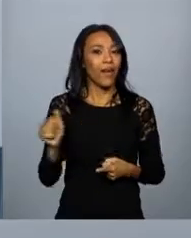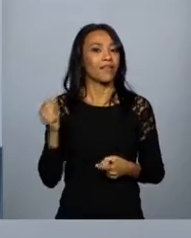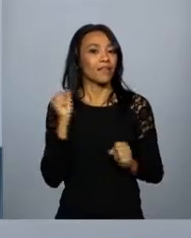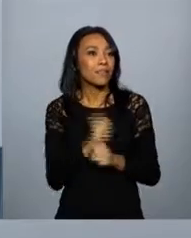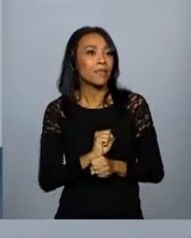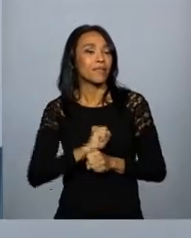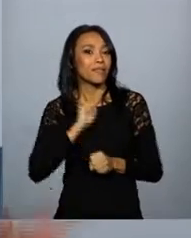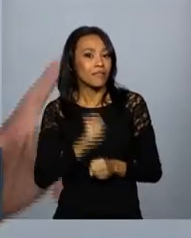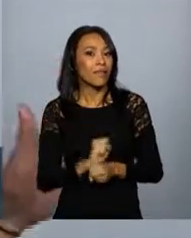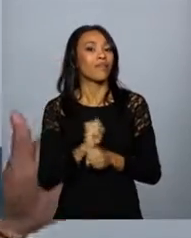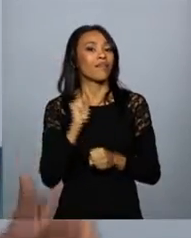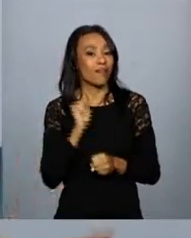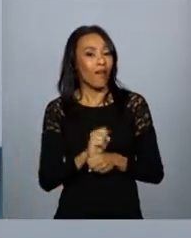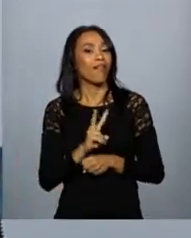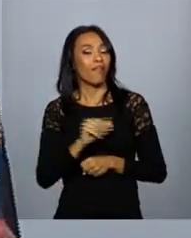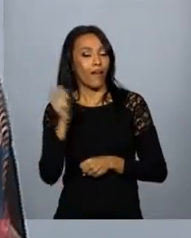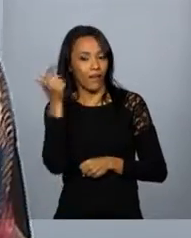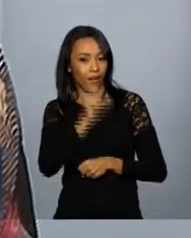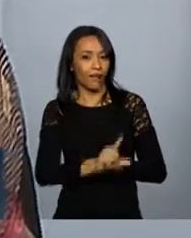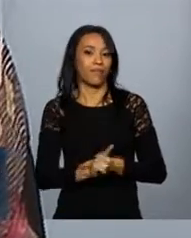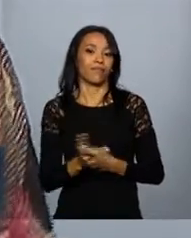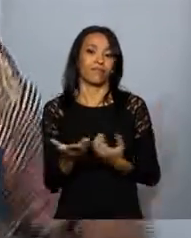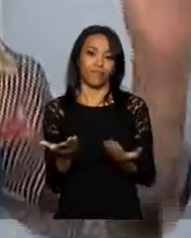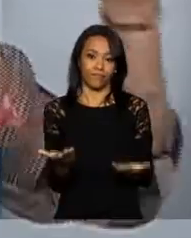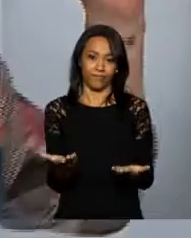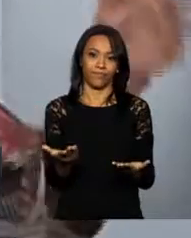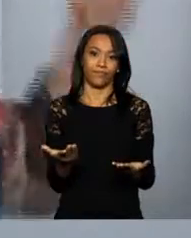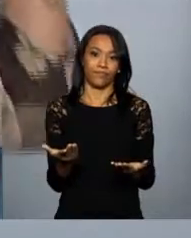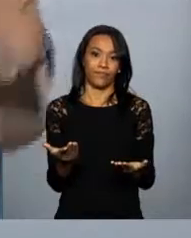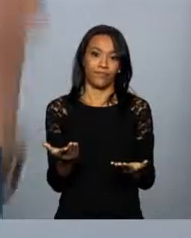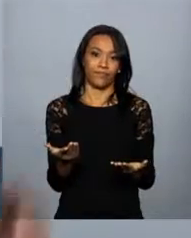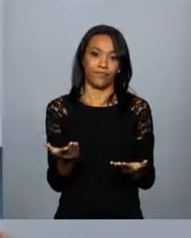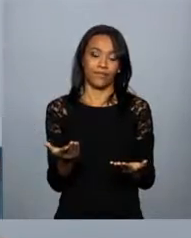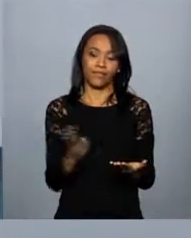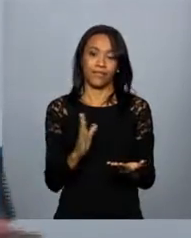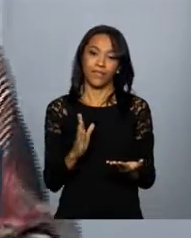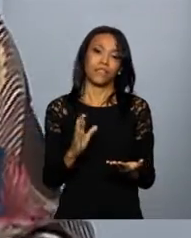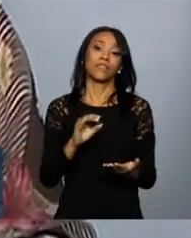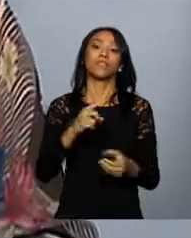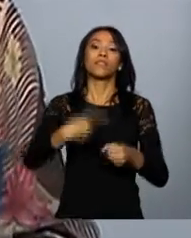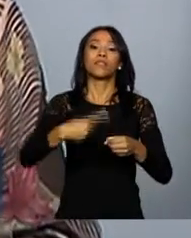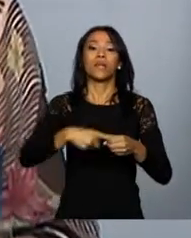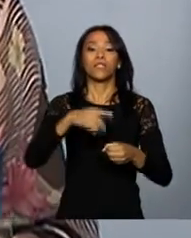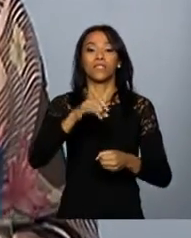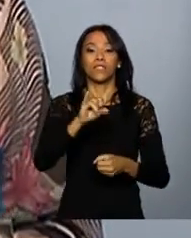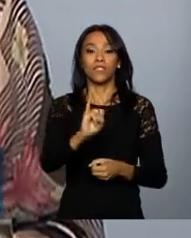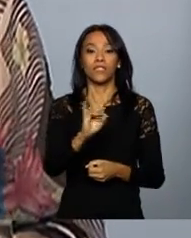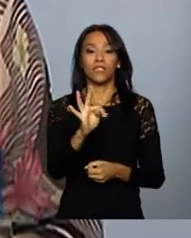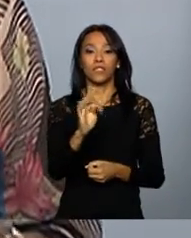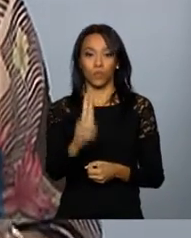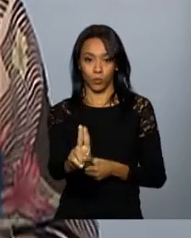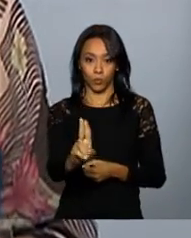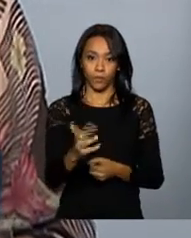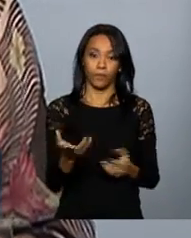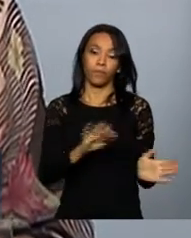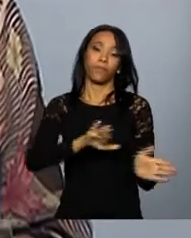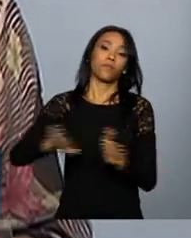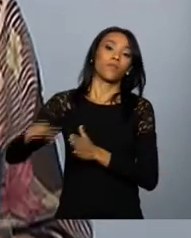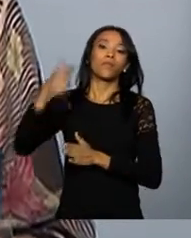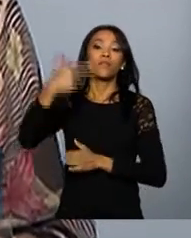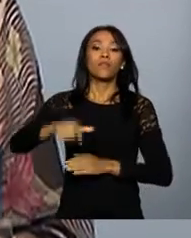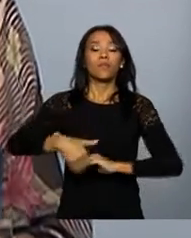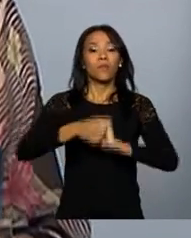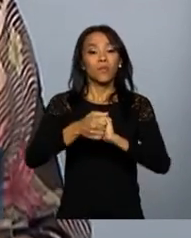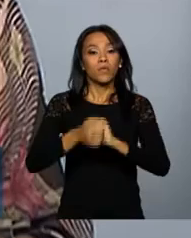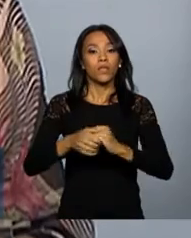né, Herculano? Vai ganhar. Indaiatuba não, Itu. É, eu queria cumprimentar também o